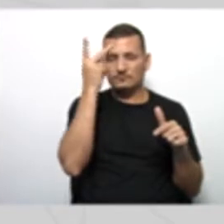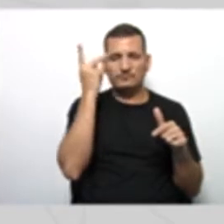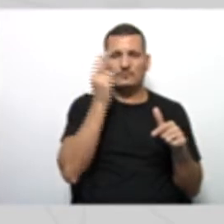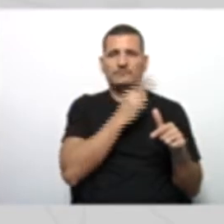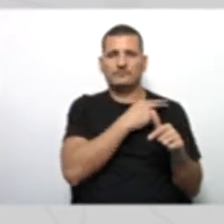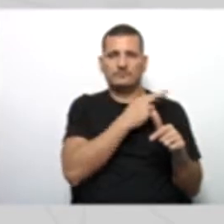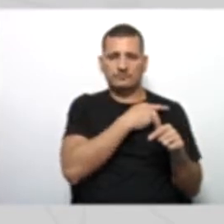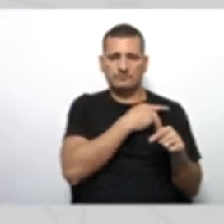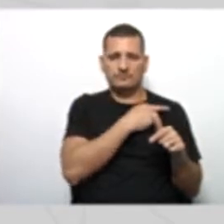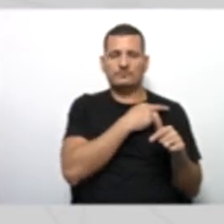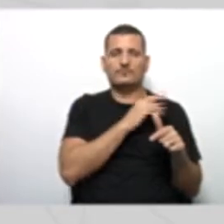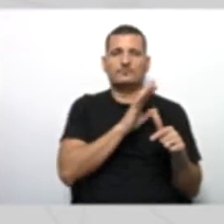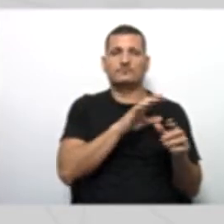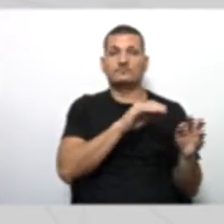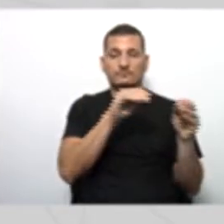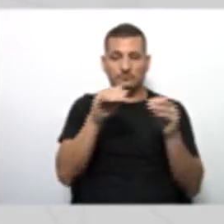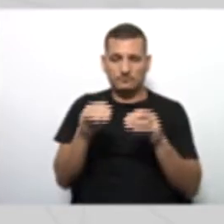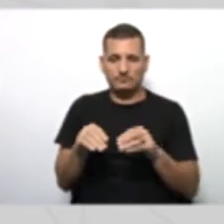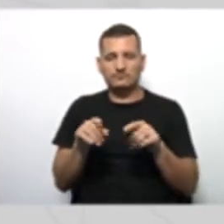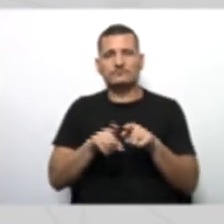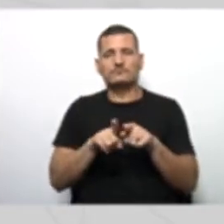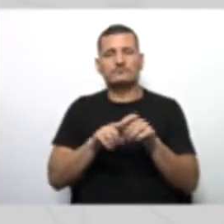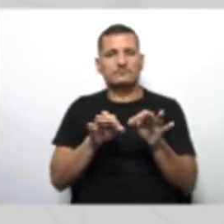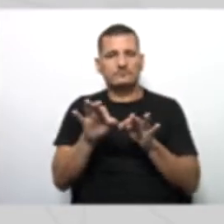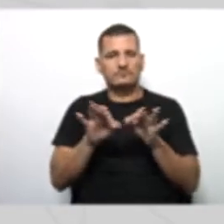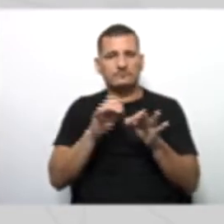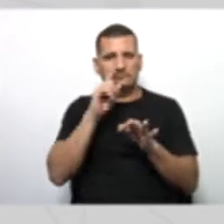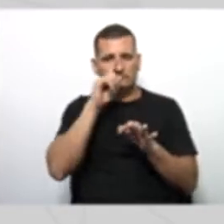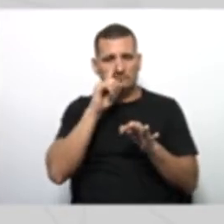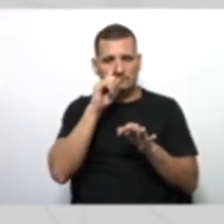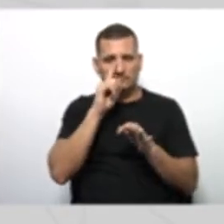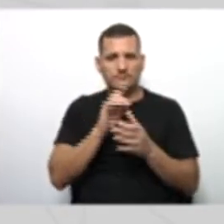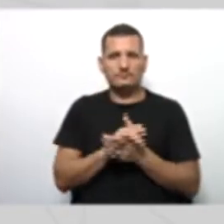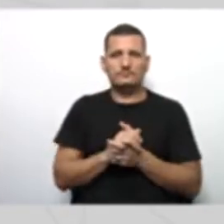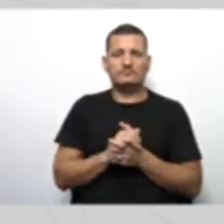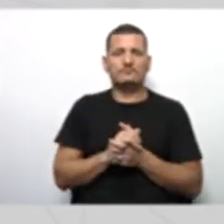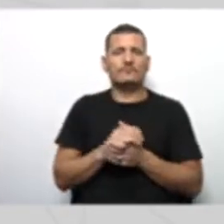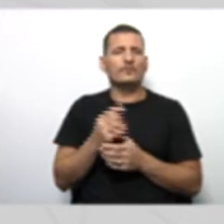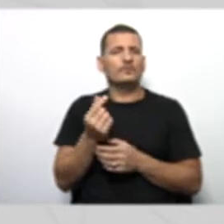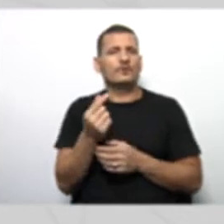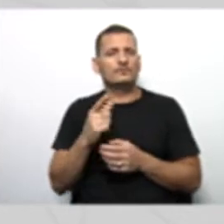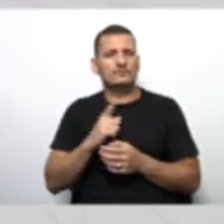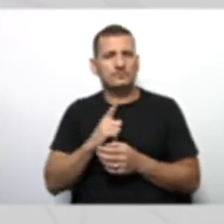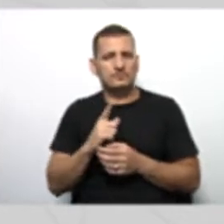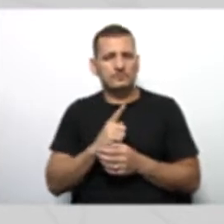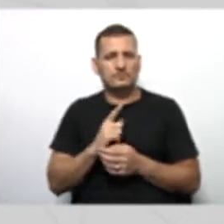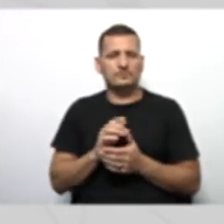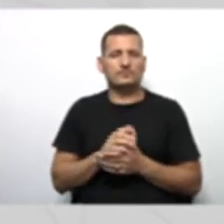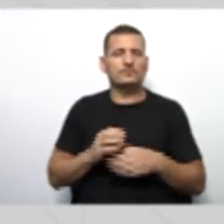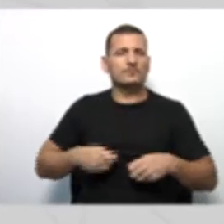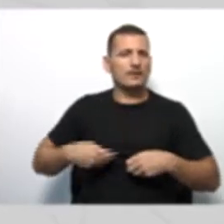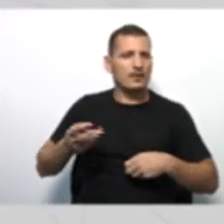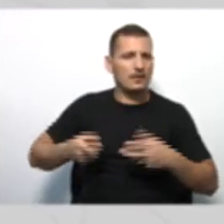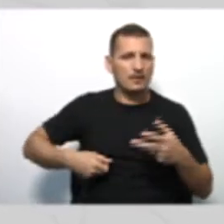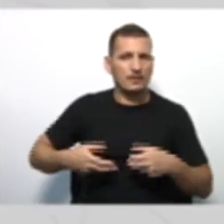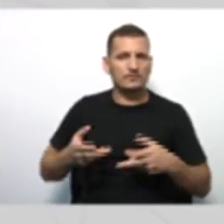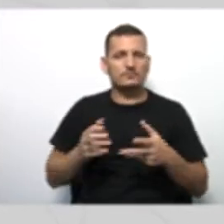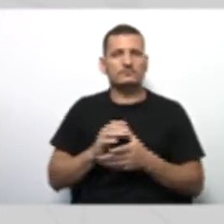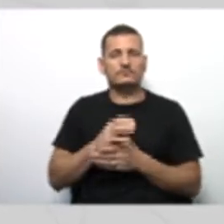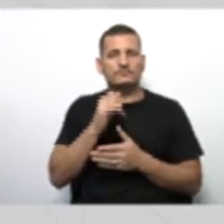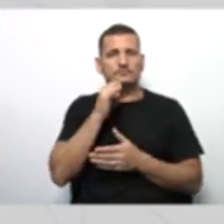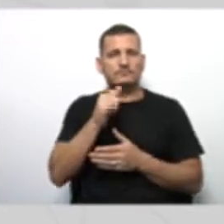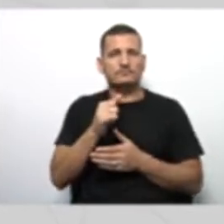para o planejamento dos riscos também. A questão dos custos, quanto que eu tenho, tá? Se a gente for mudar a